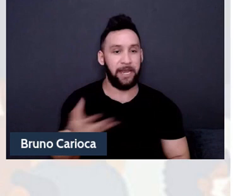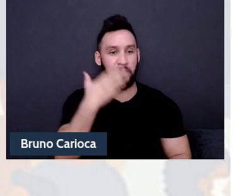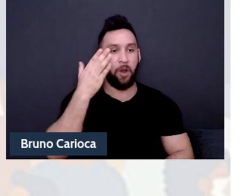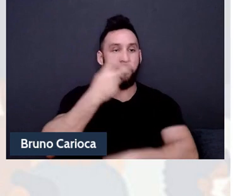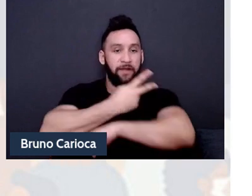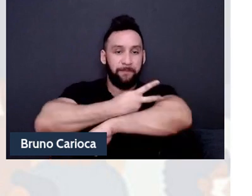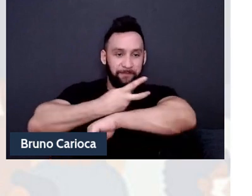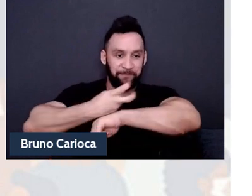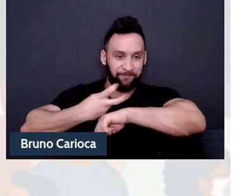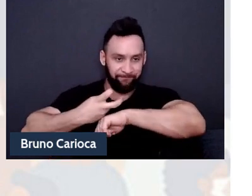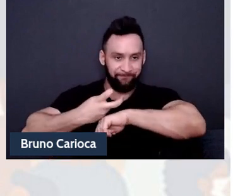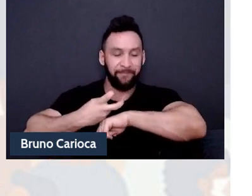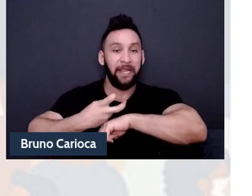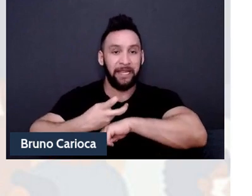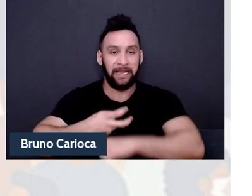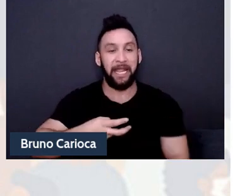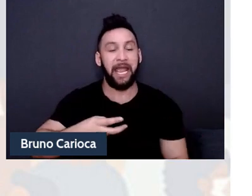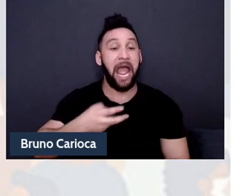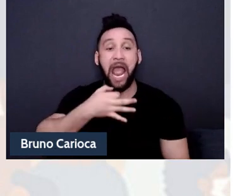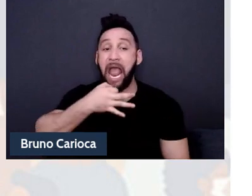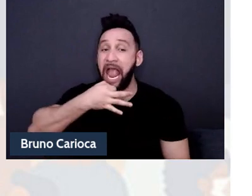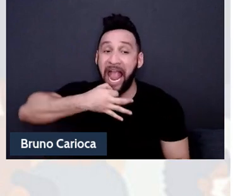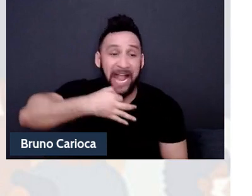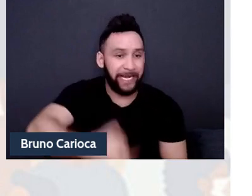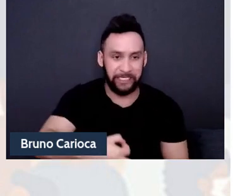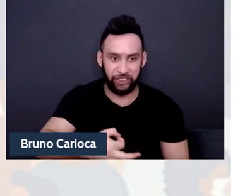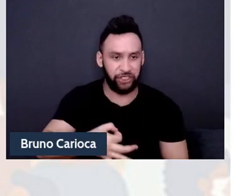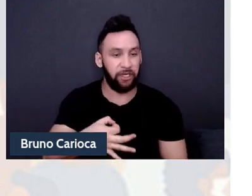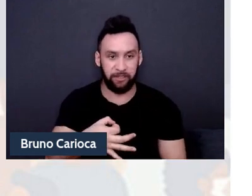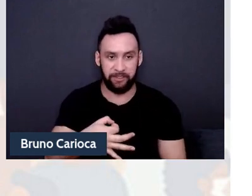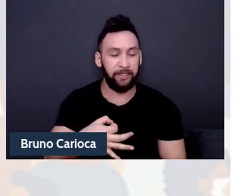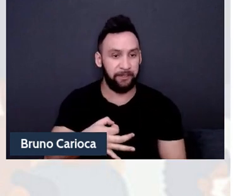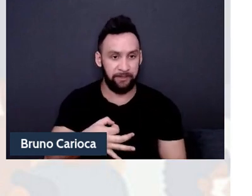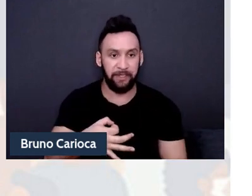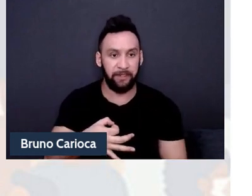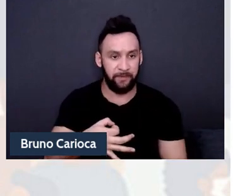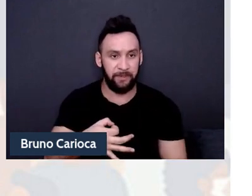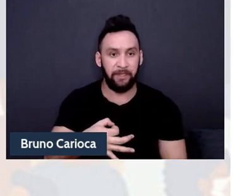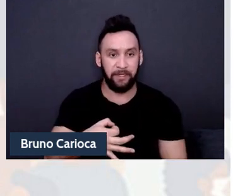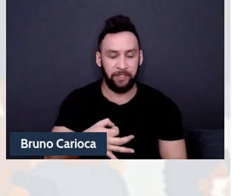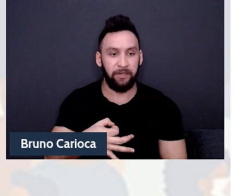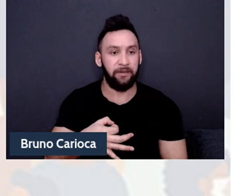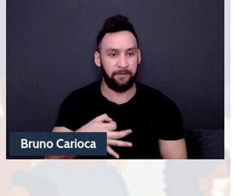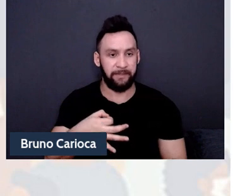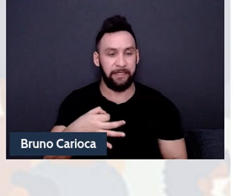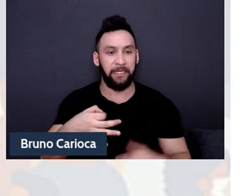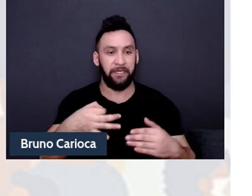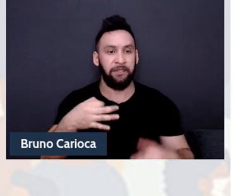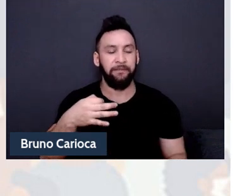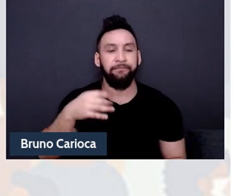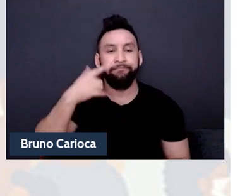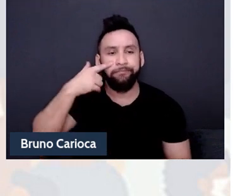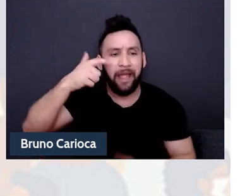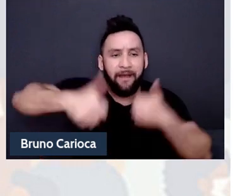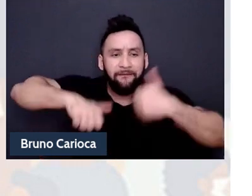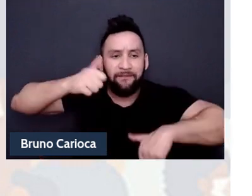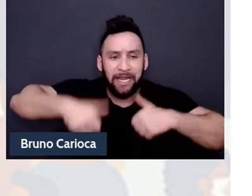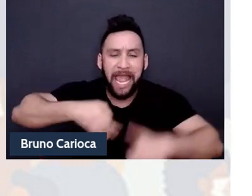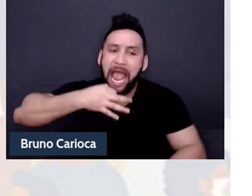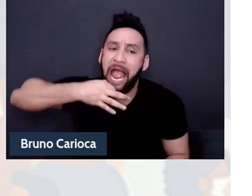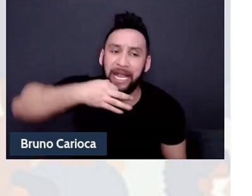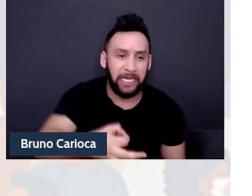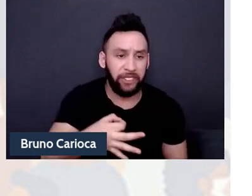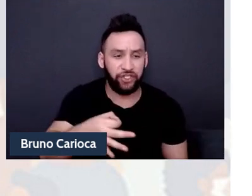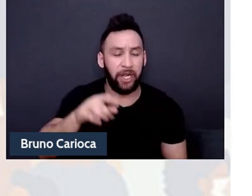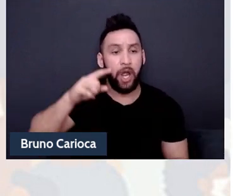Critical Language Testing, né? Que, se a gente for traduzir literalmente, seria testagem crítica de línguas ou avaliação crítica de